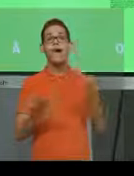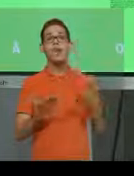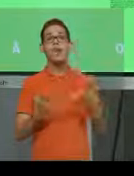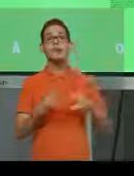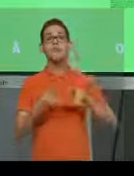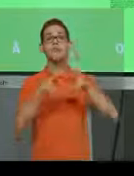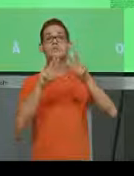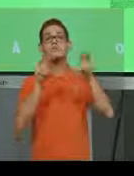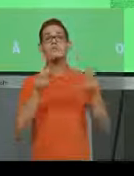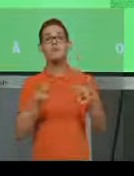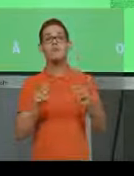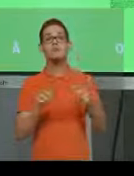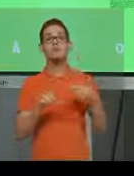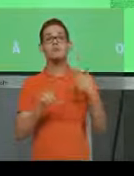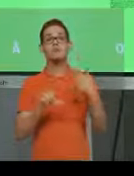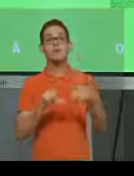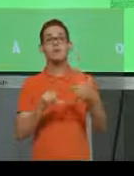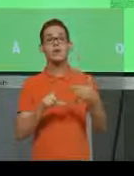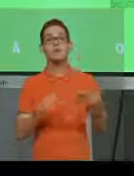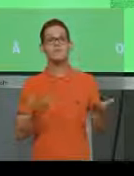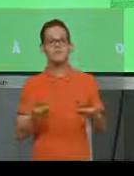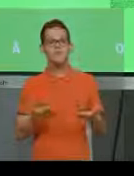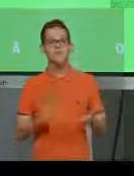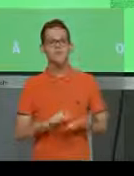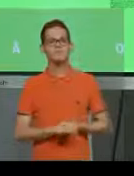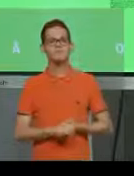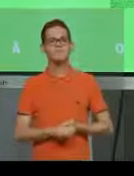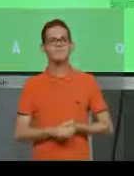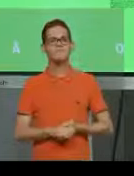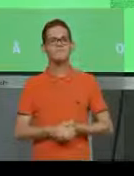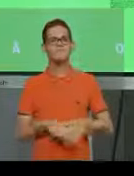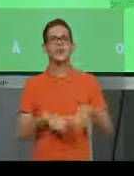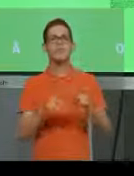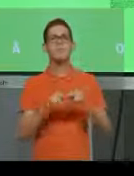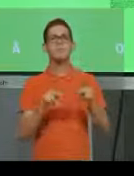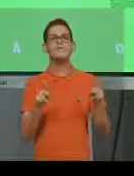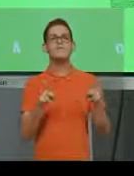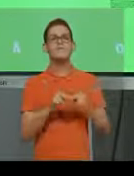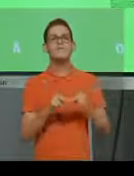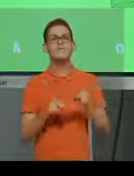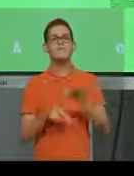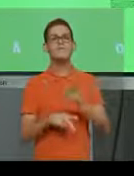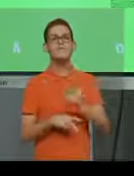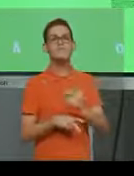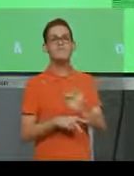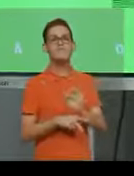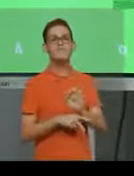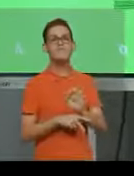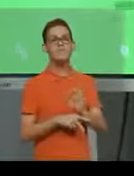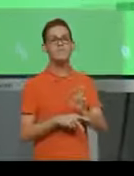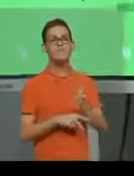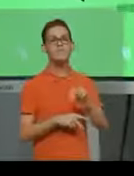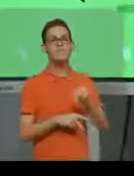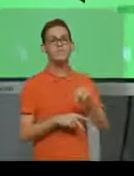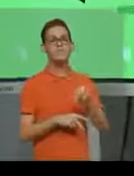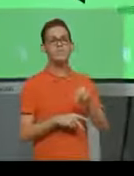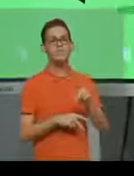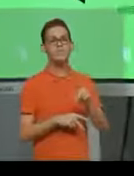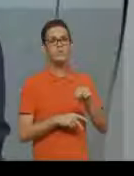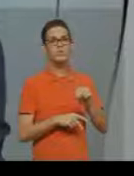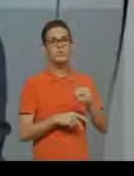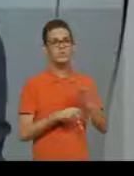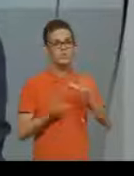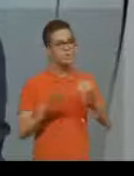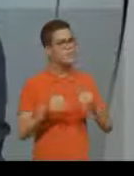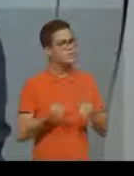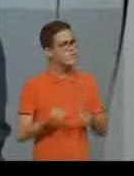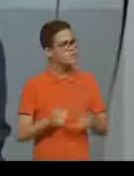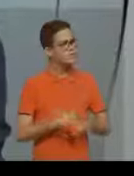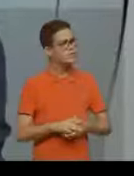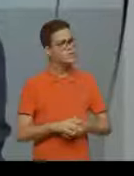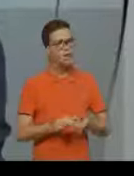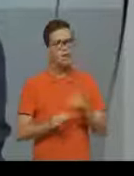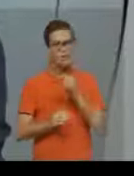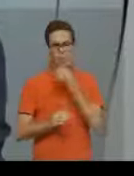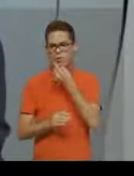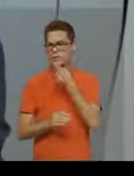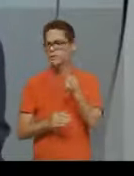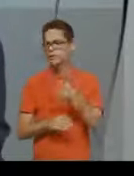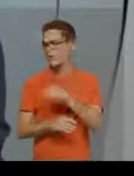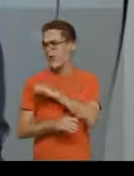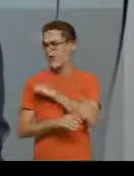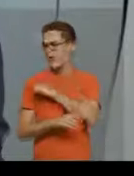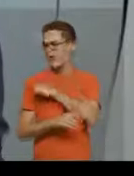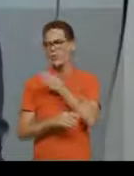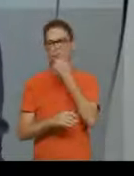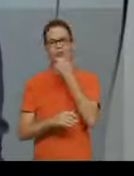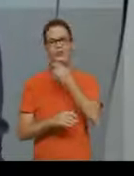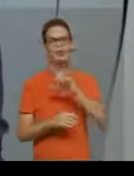os temas das aulas de hoje. Vamos começar com o professor Fernando. Professor Fernando, tudo bem? Bom dia, estudante, bom